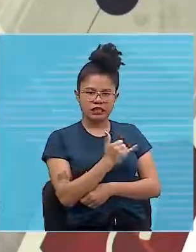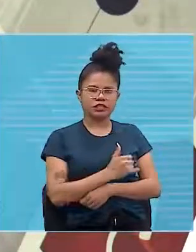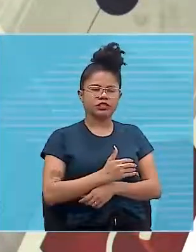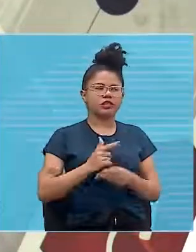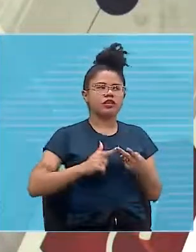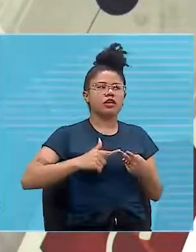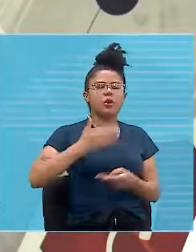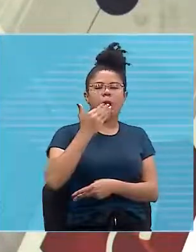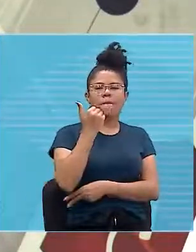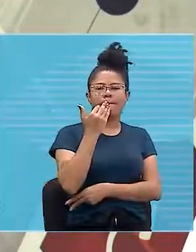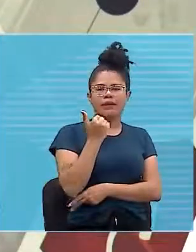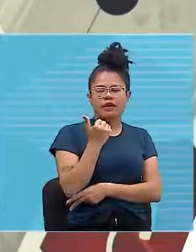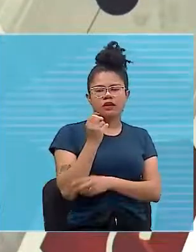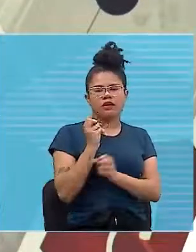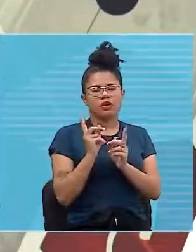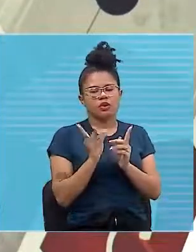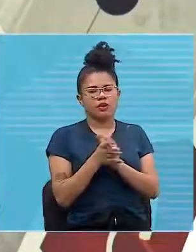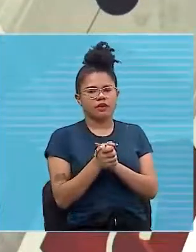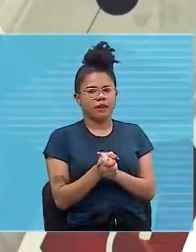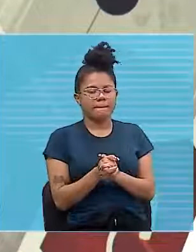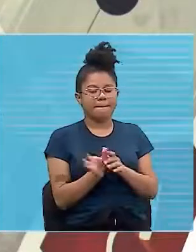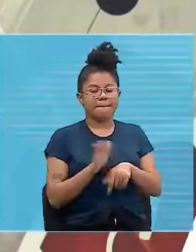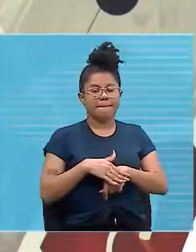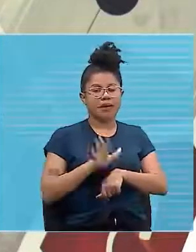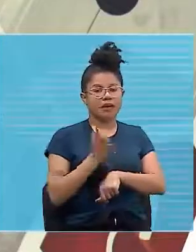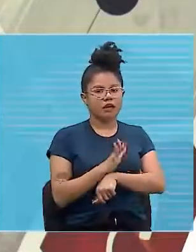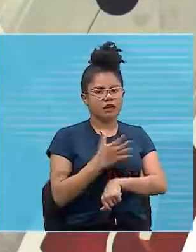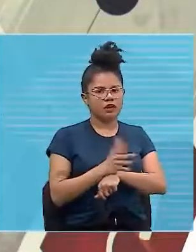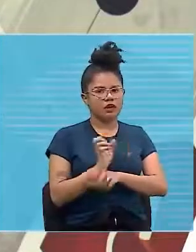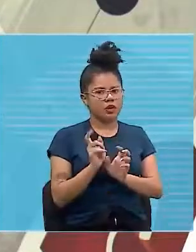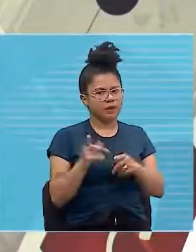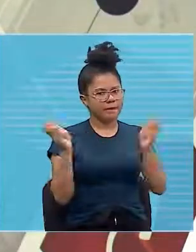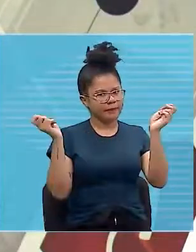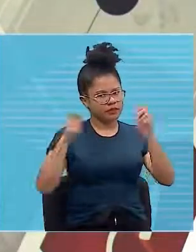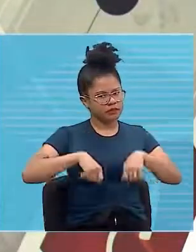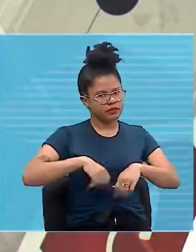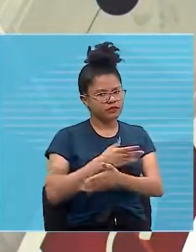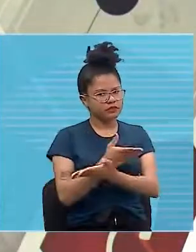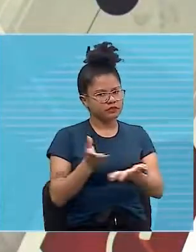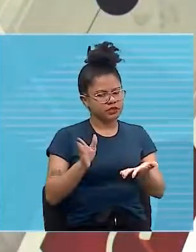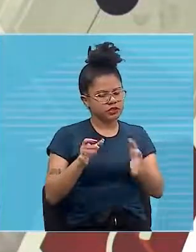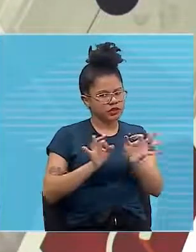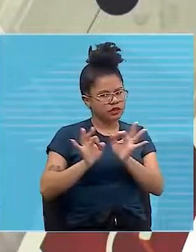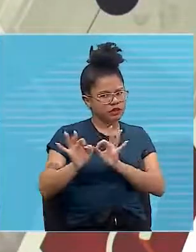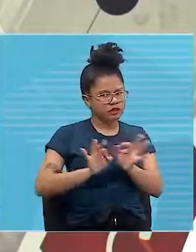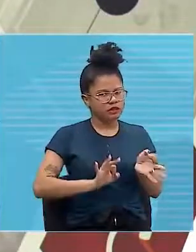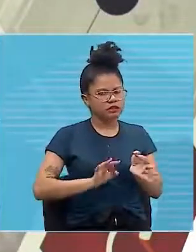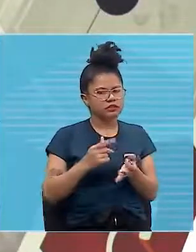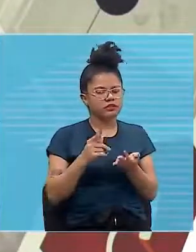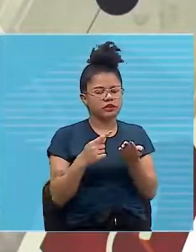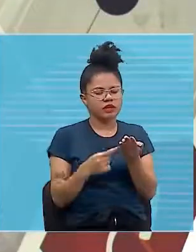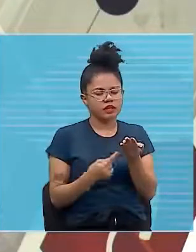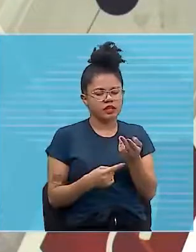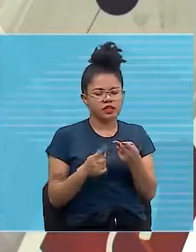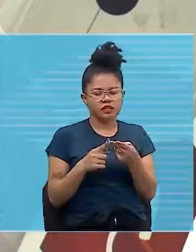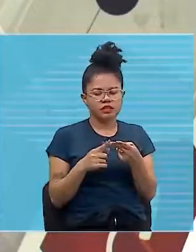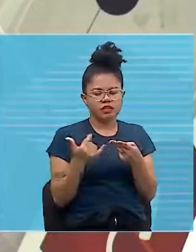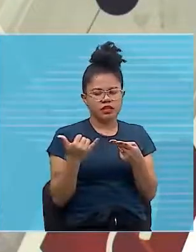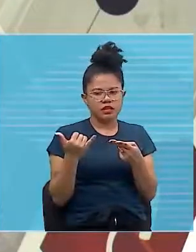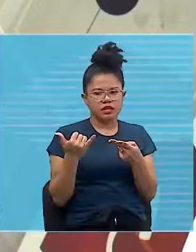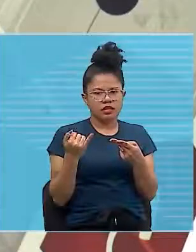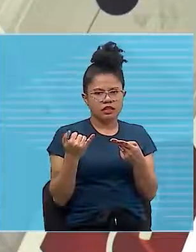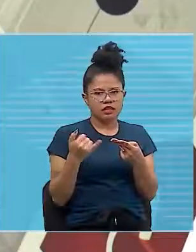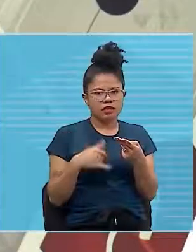alimentos Então hoje é mais prático Então eu preciso que você já organizem um caderno ou lápis a